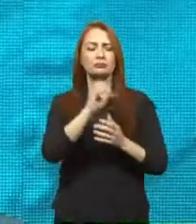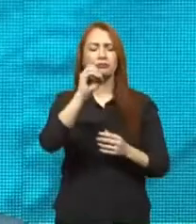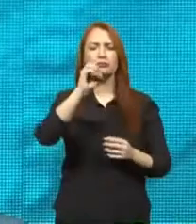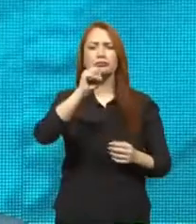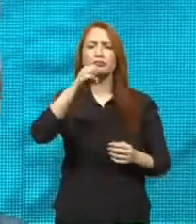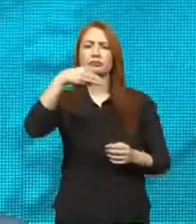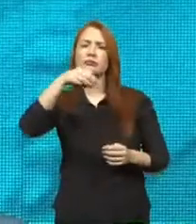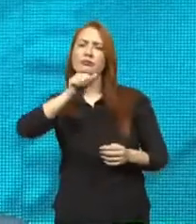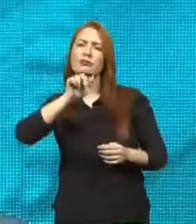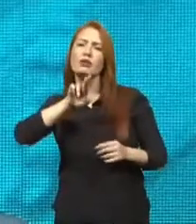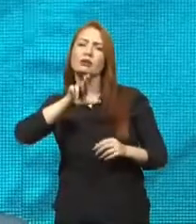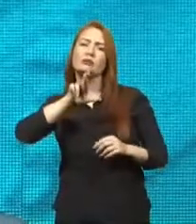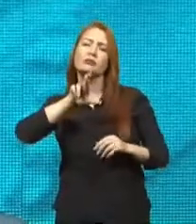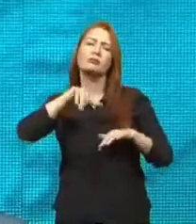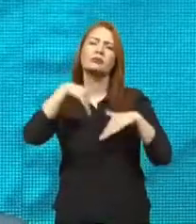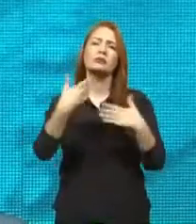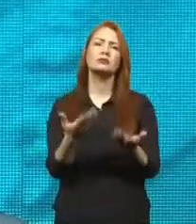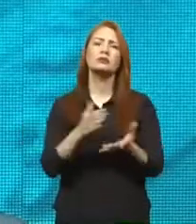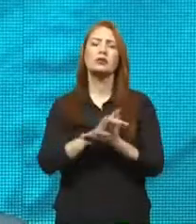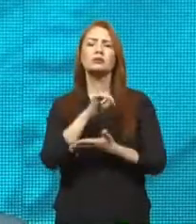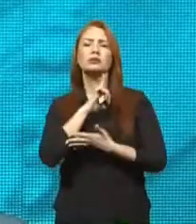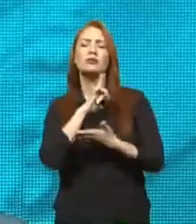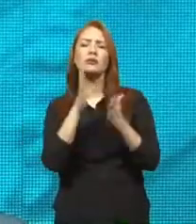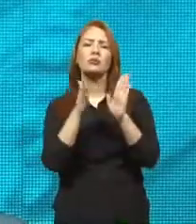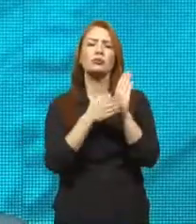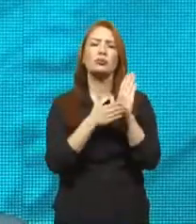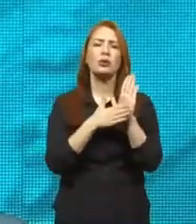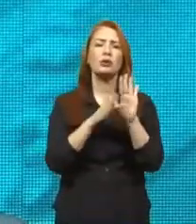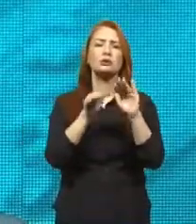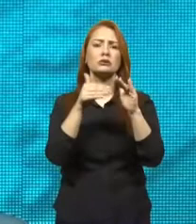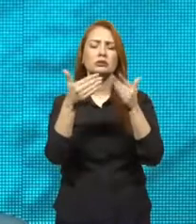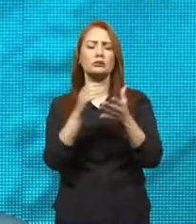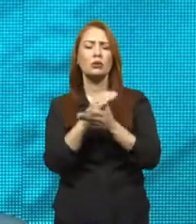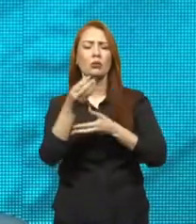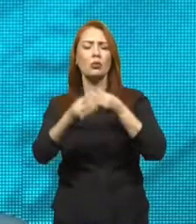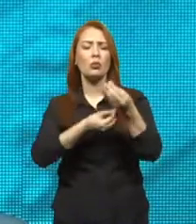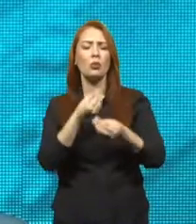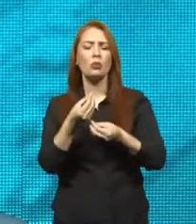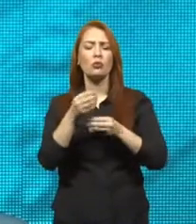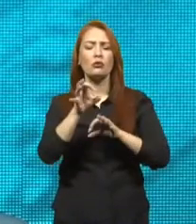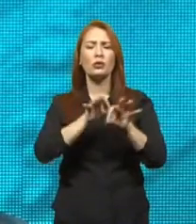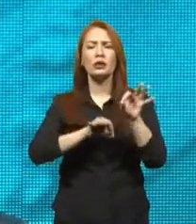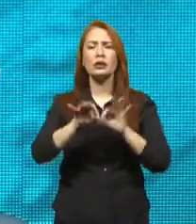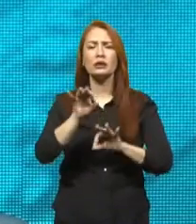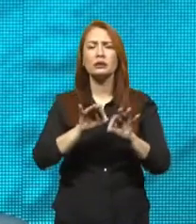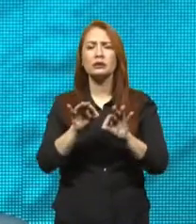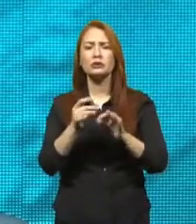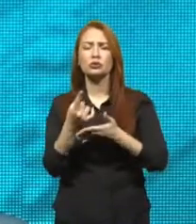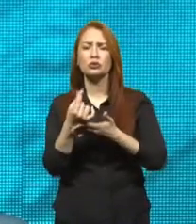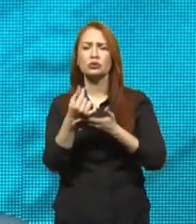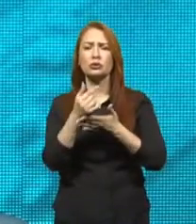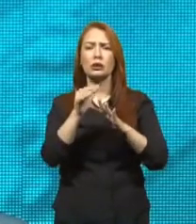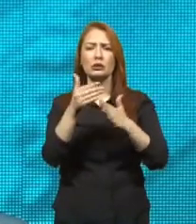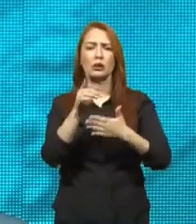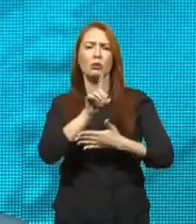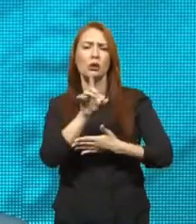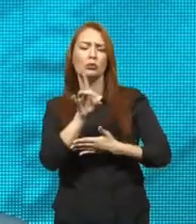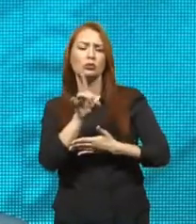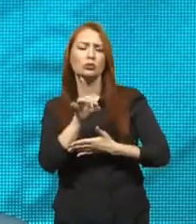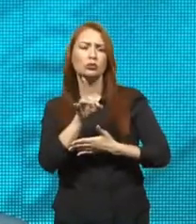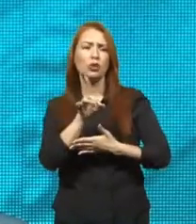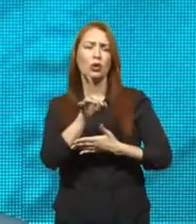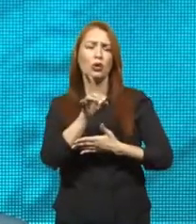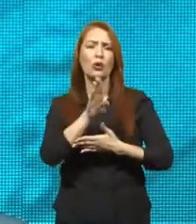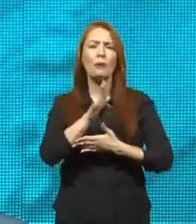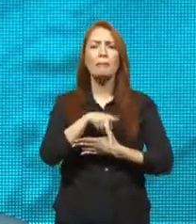Osmar está lá no fundo genericamente e é o fundo que vai distribuir esse dinheiro. Né? Então não vai ser só a Braskem, vai ser aquele montante todo que